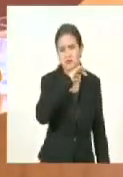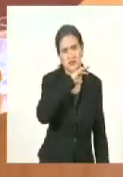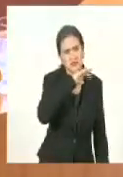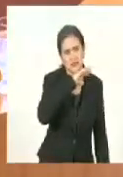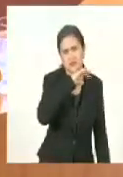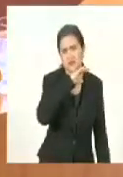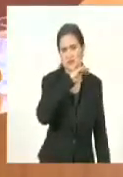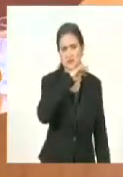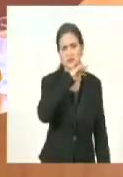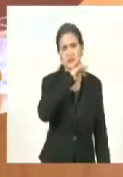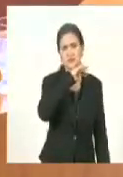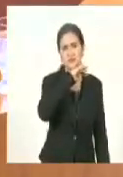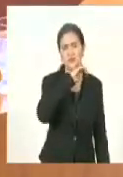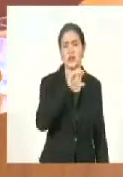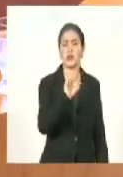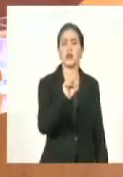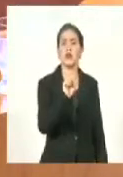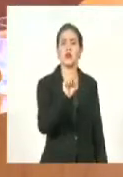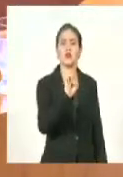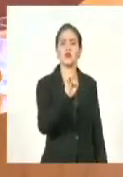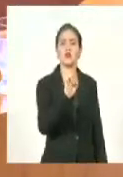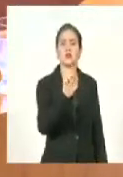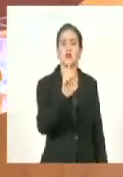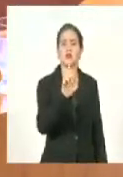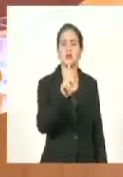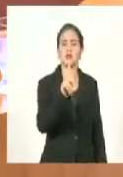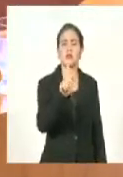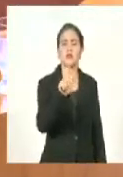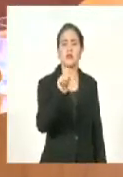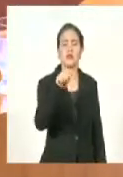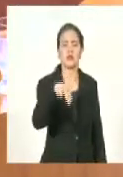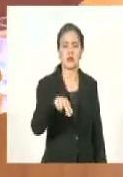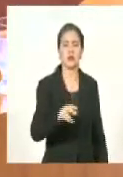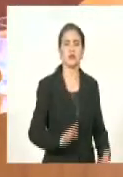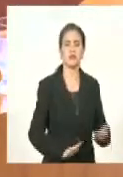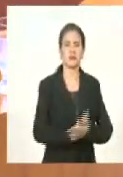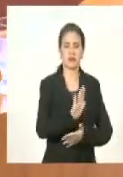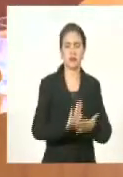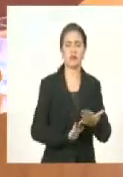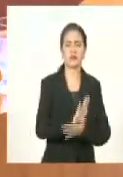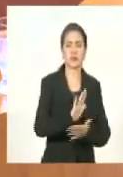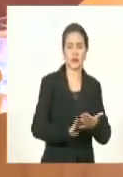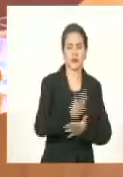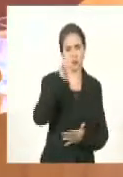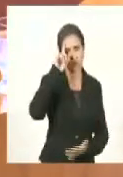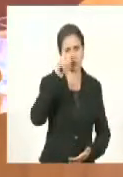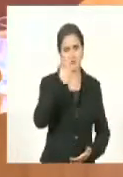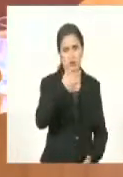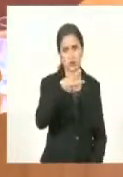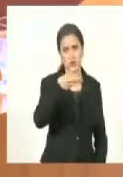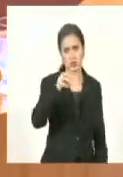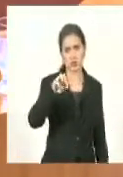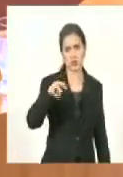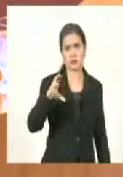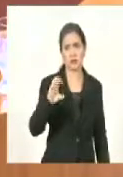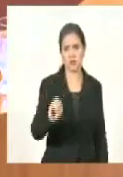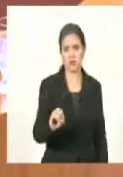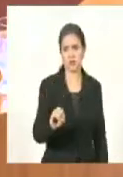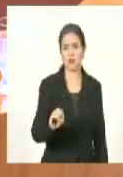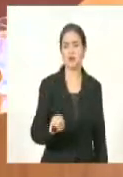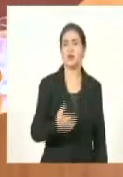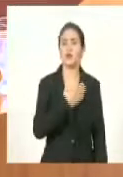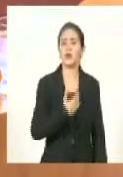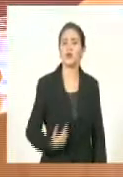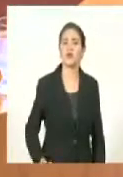relatório da CEPLAN, publicado no Diário Oficial no dia 30 de março, o governo investiu menos do que a obrigação